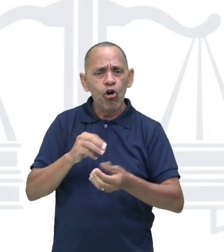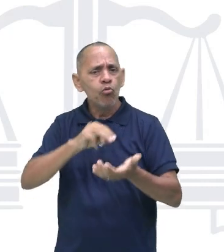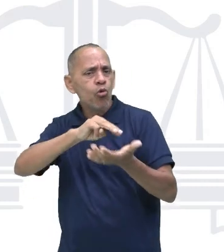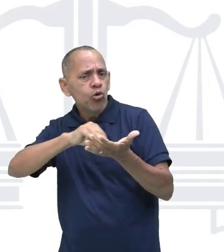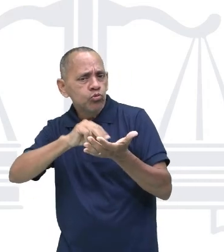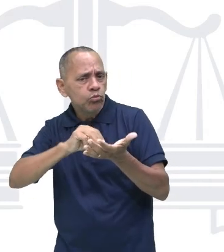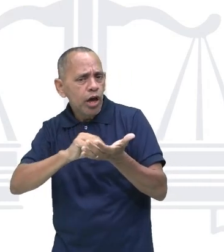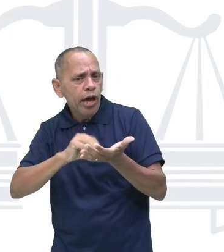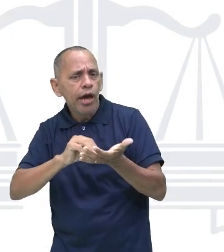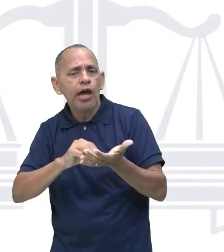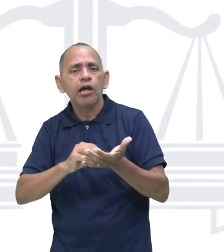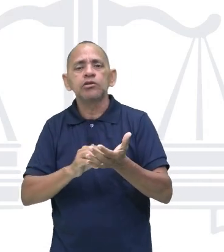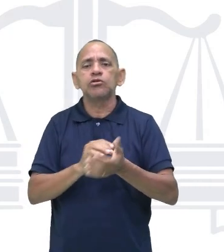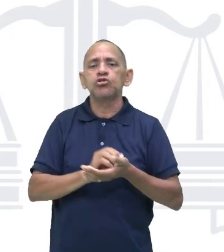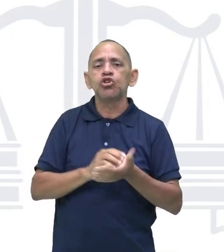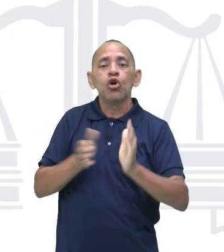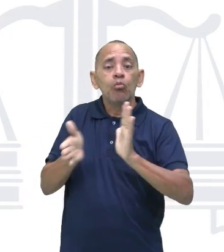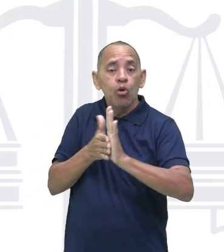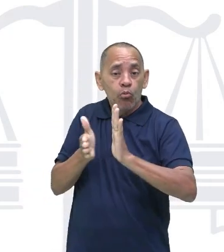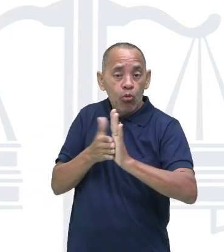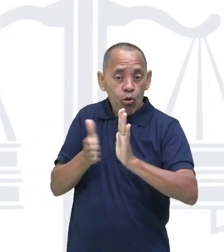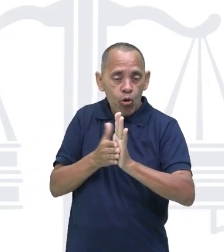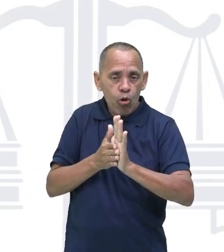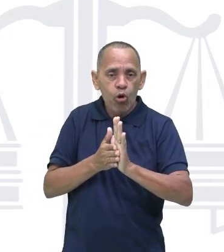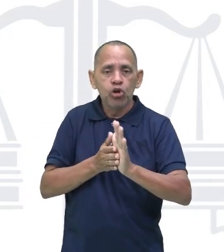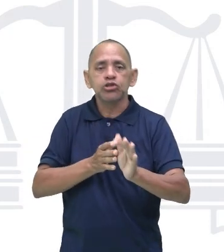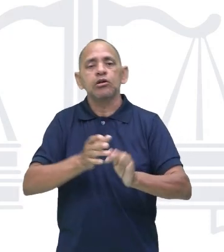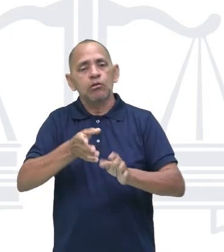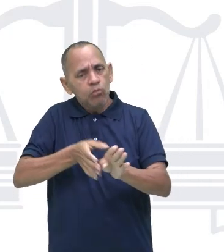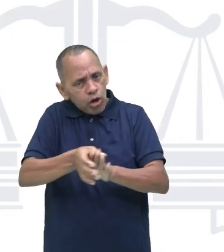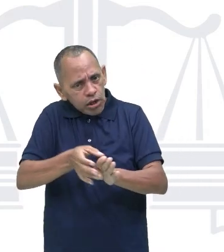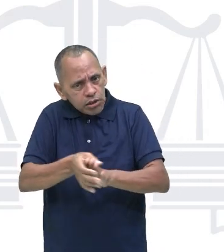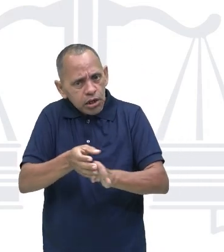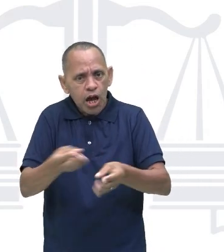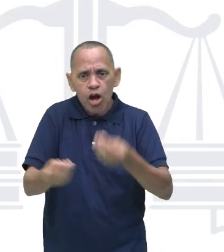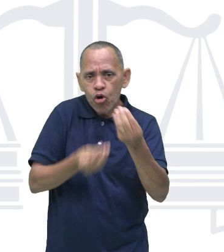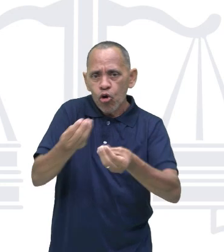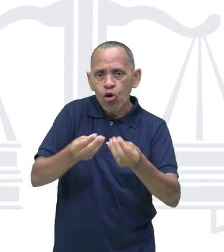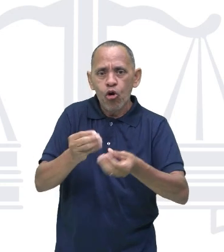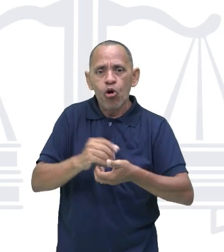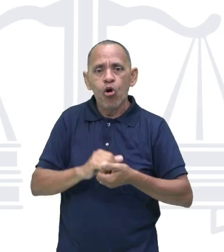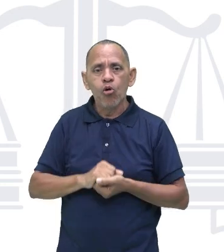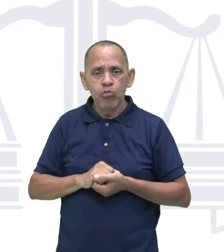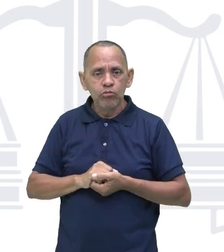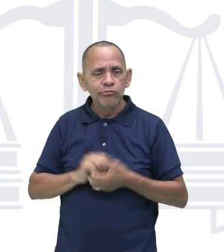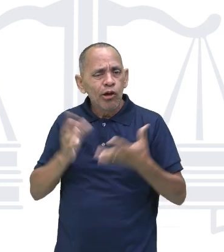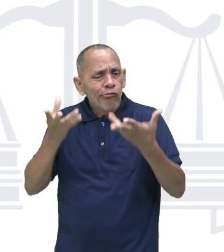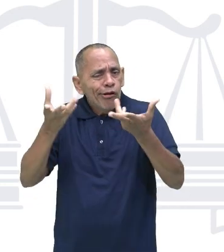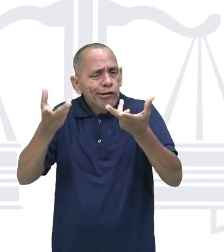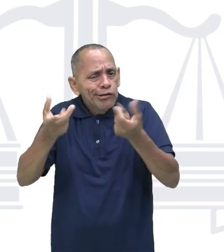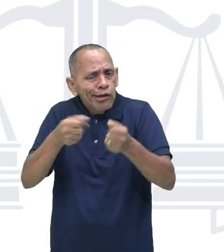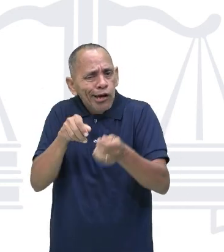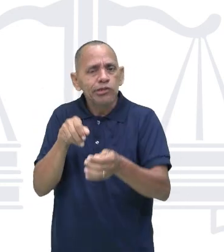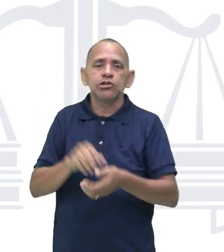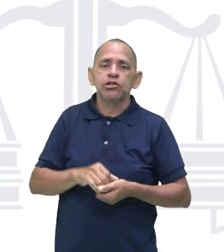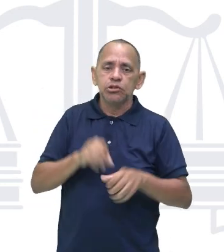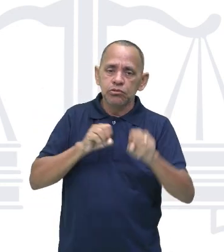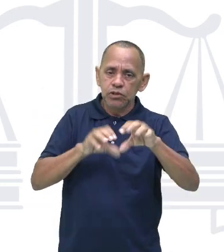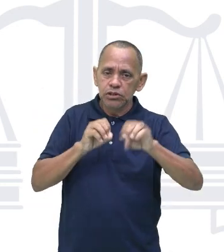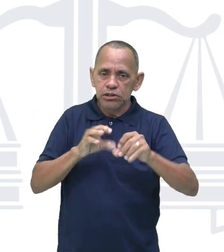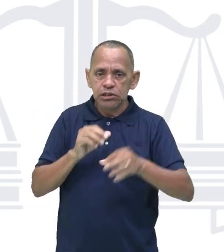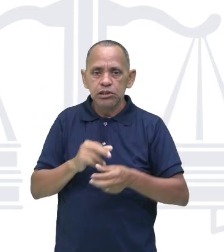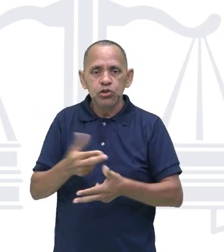os nossos estudantes? Qual é a importância de um ensino, né? Nós precisamos trabalhar a importância de um ensino que respeite o ritmo e